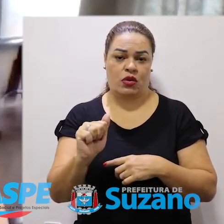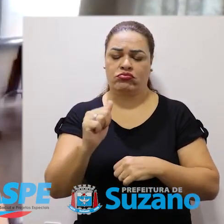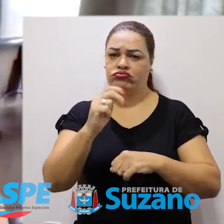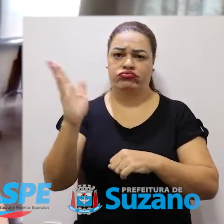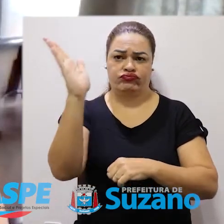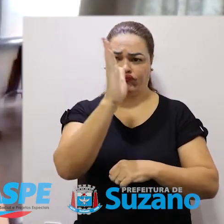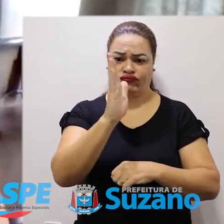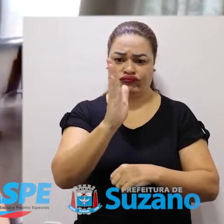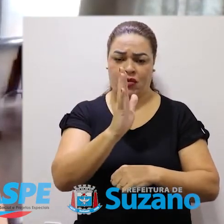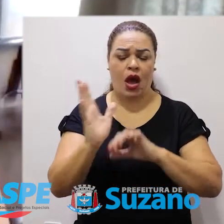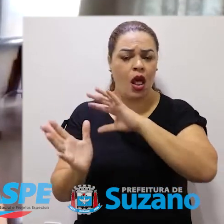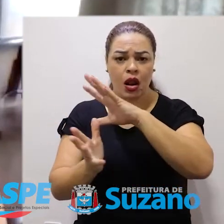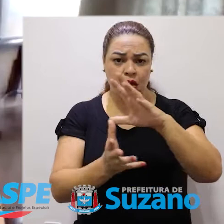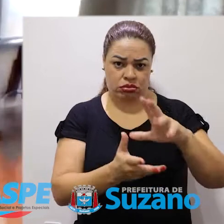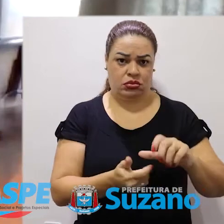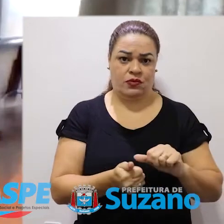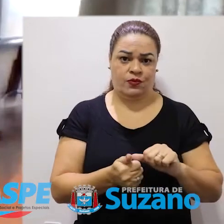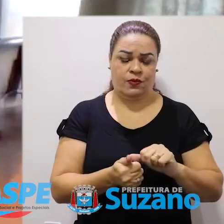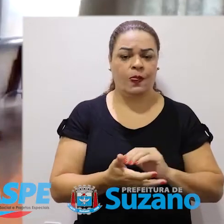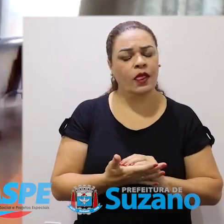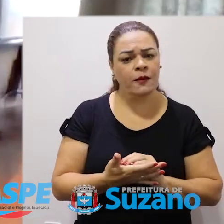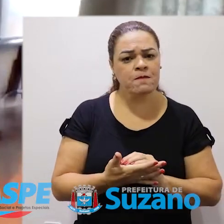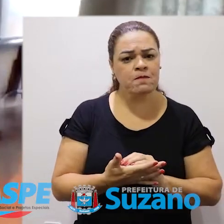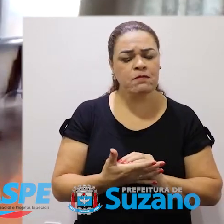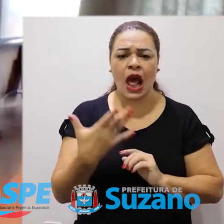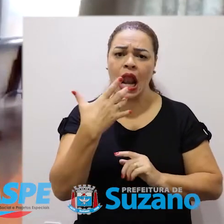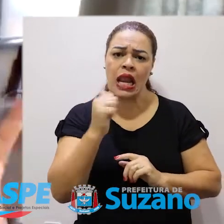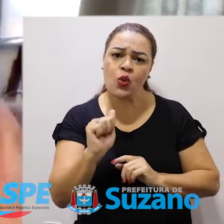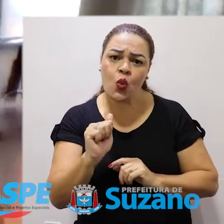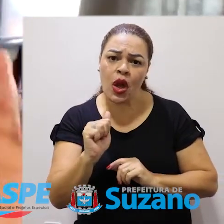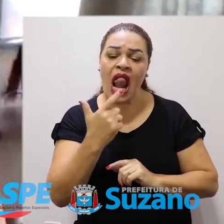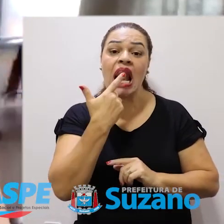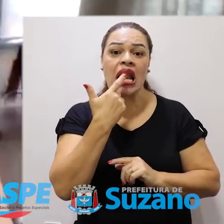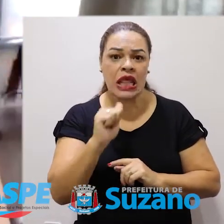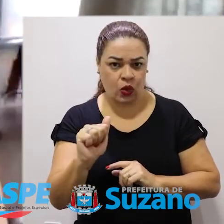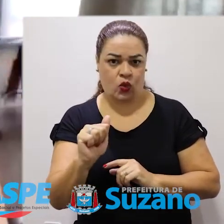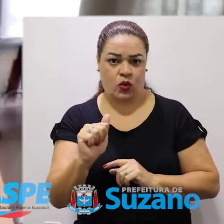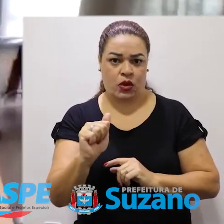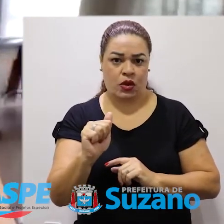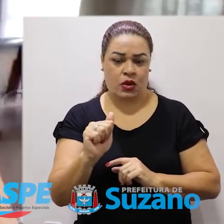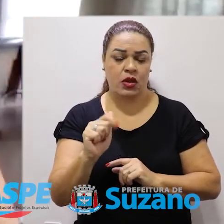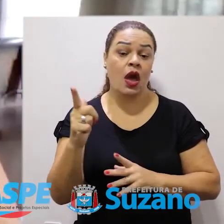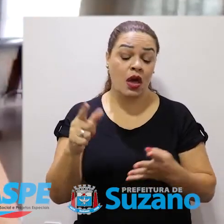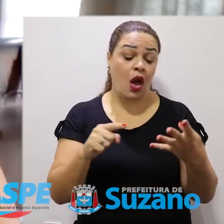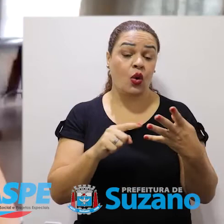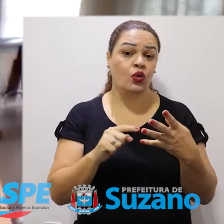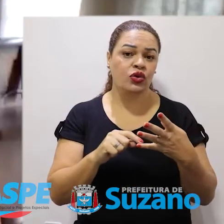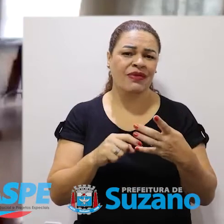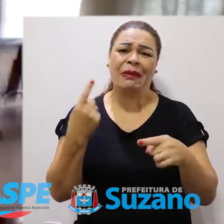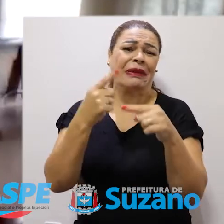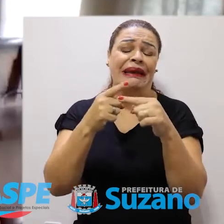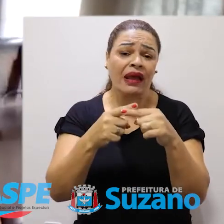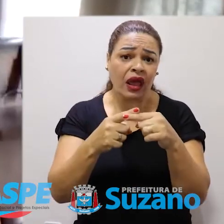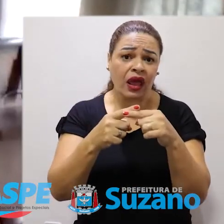é um sistema de notação. Língua de sinais é língua. Então, o que é língua de sinais? Língua, idioma. E a última perguntinha que eu fiz, né? Língua de